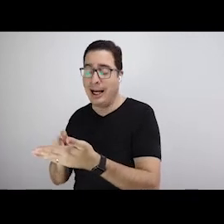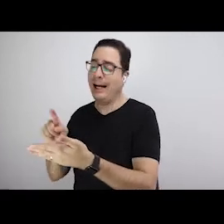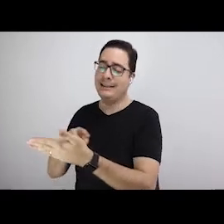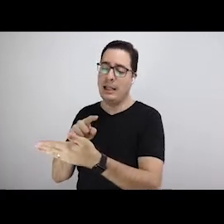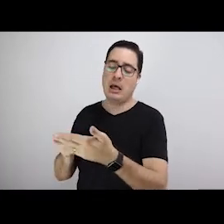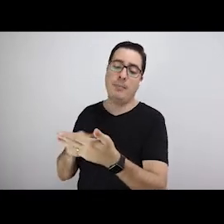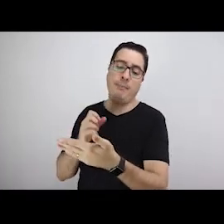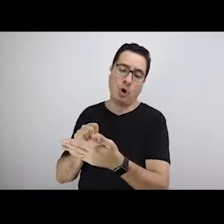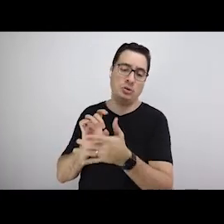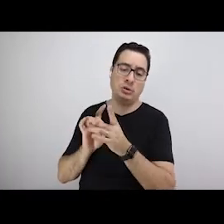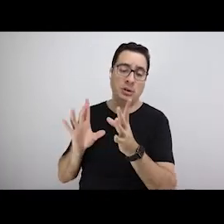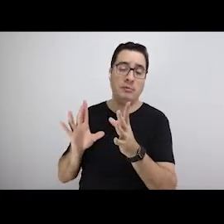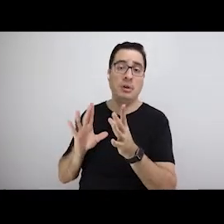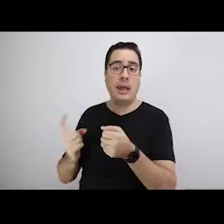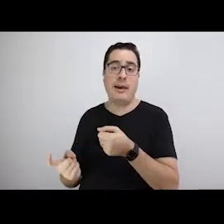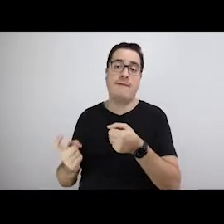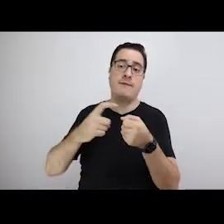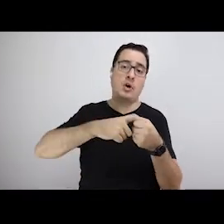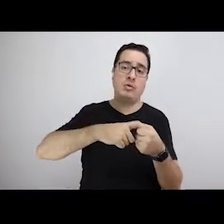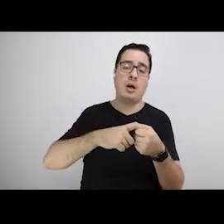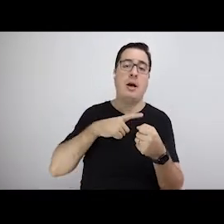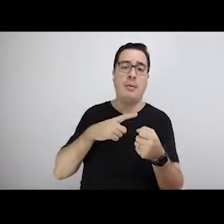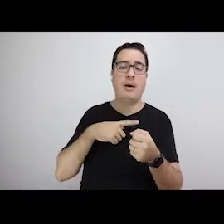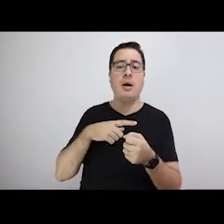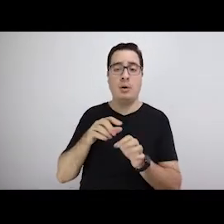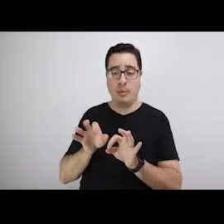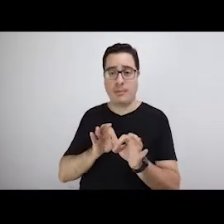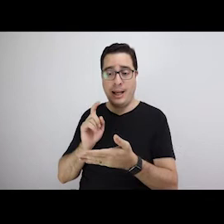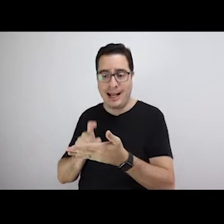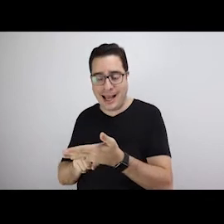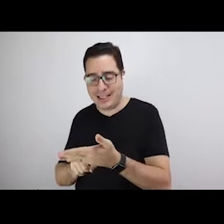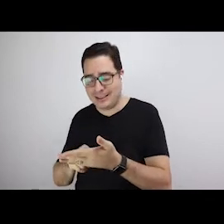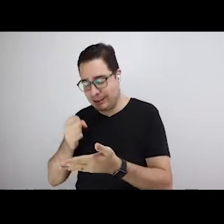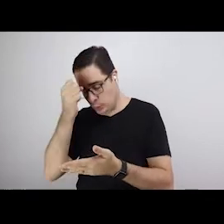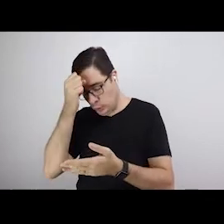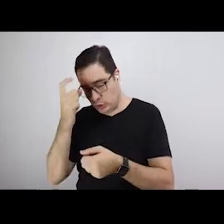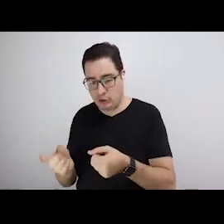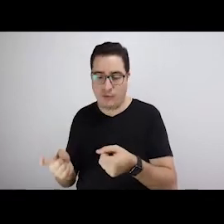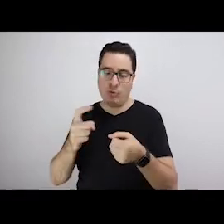usuário tem de reverter uma ação indesejada.